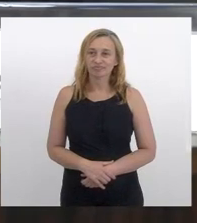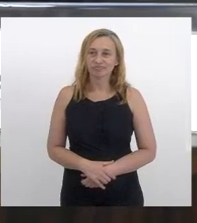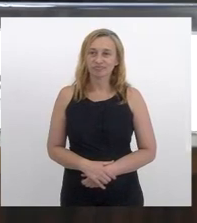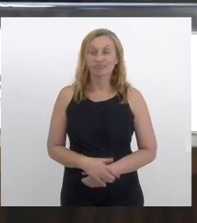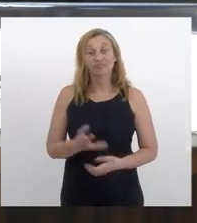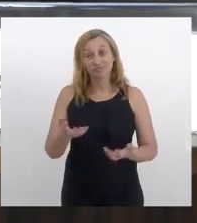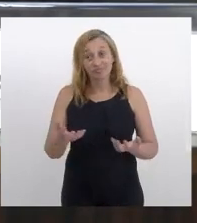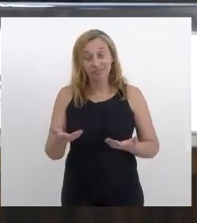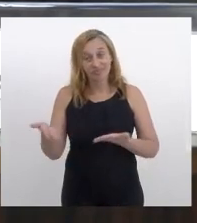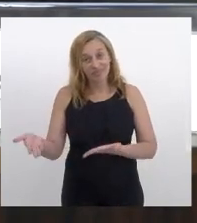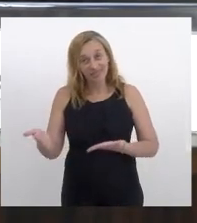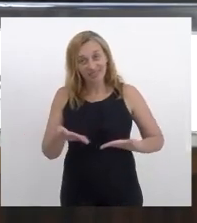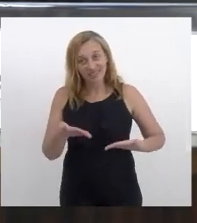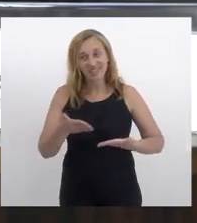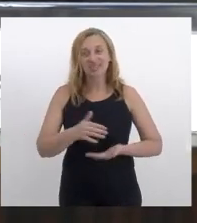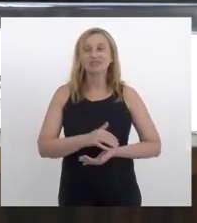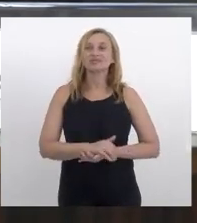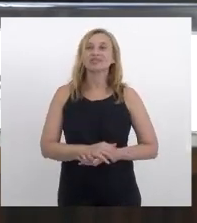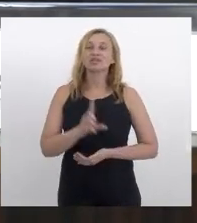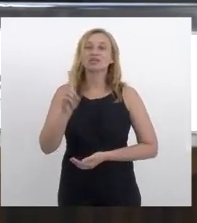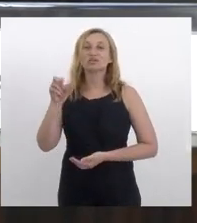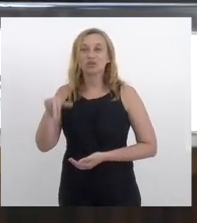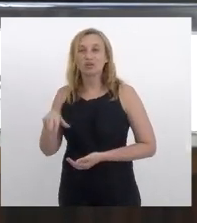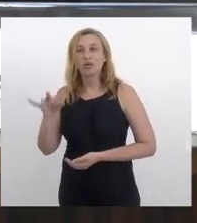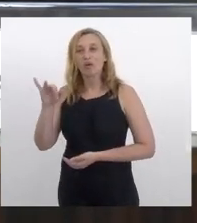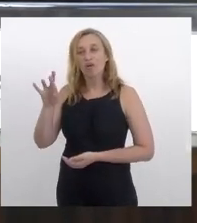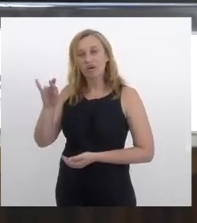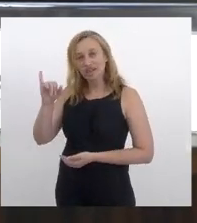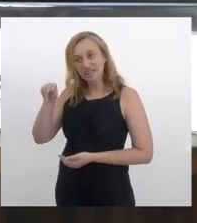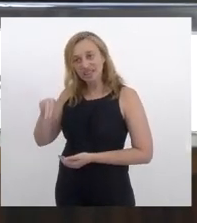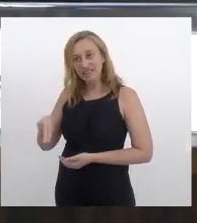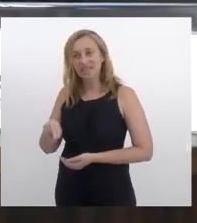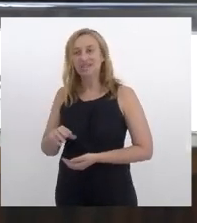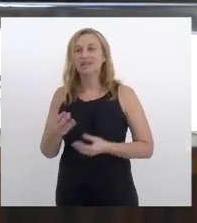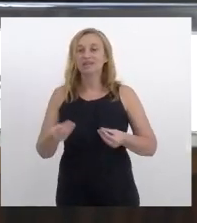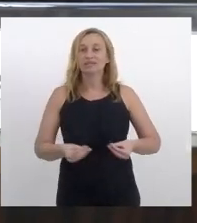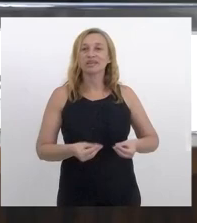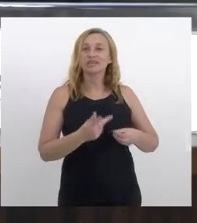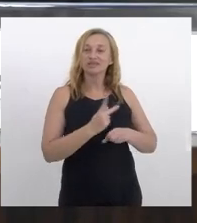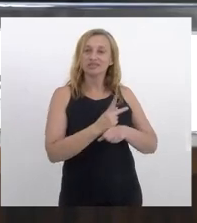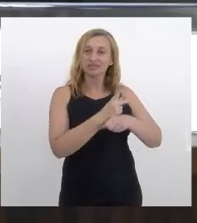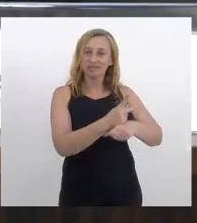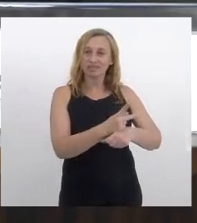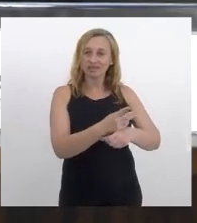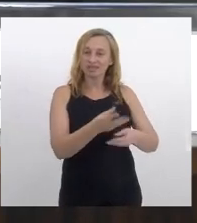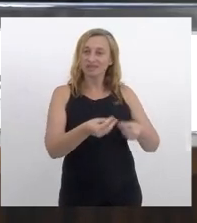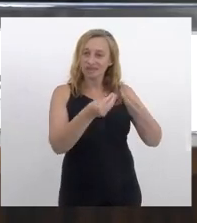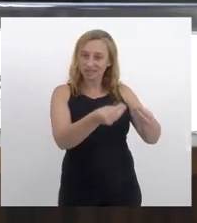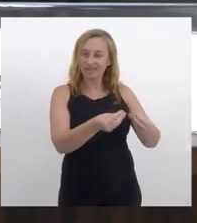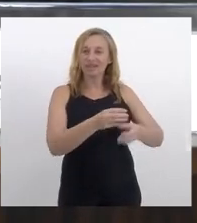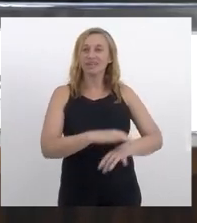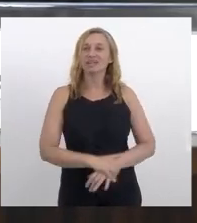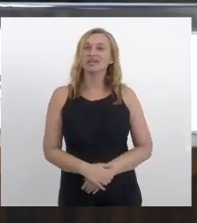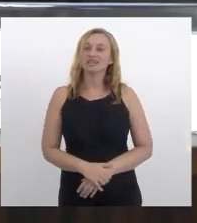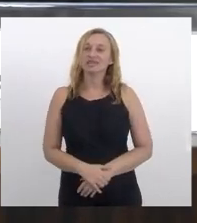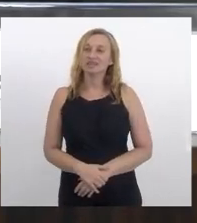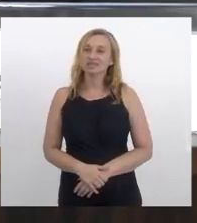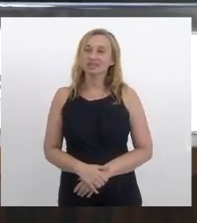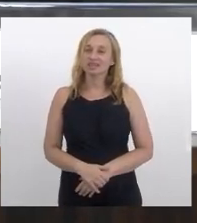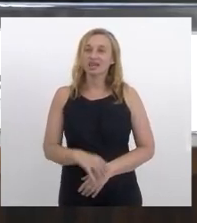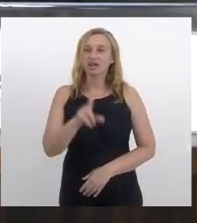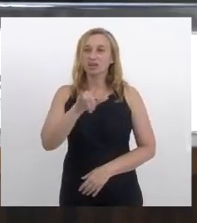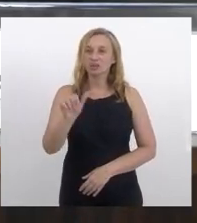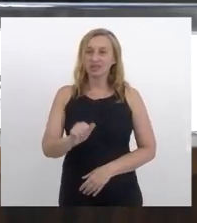quero convidar o Dom Urani para fazer entrega da medalha Tiradentes a